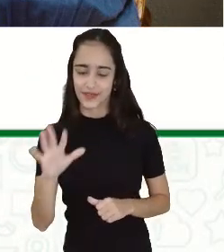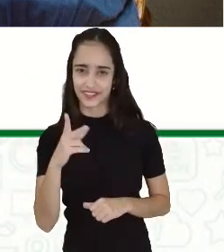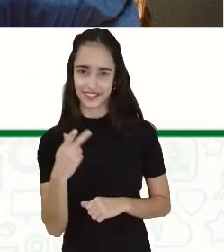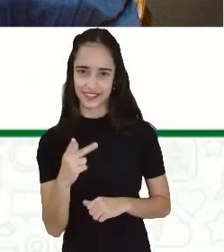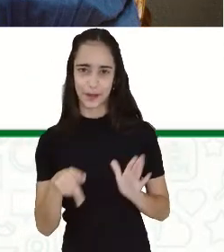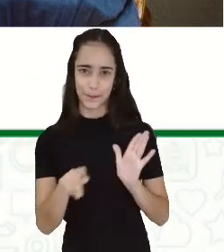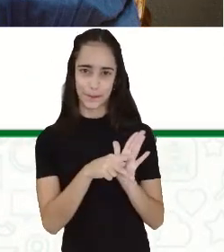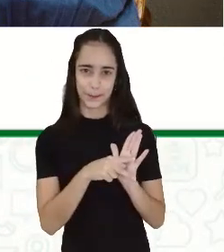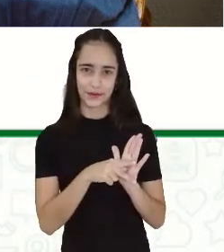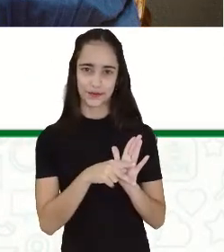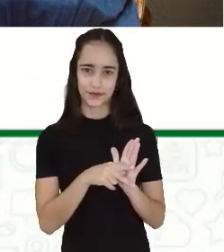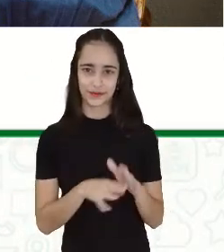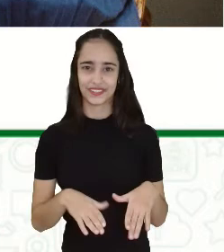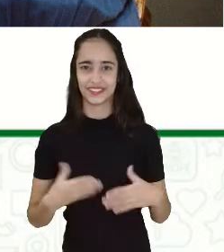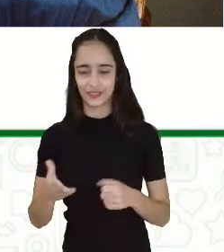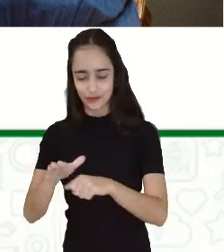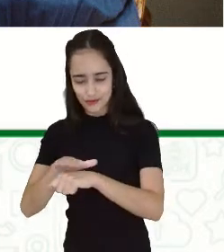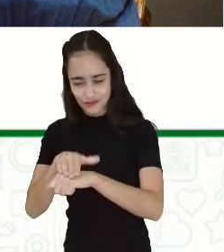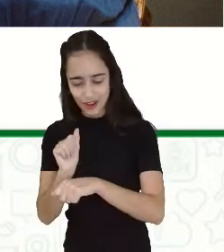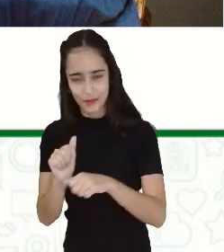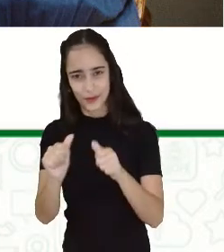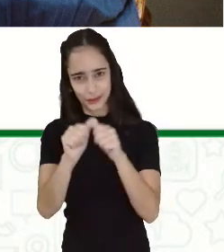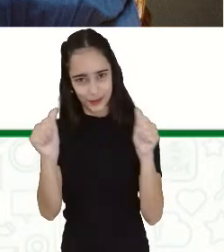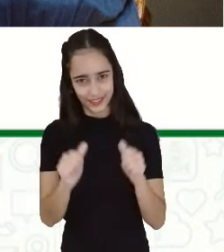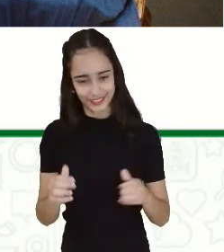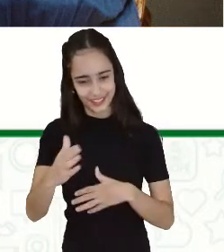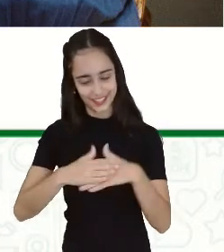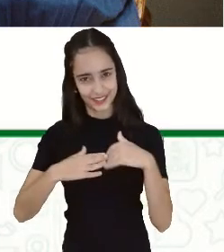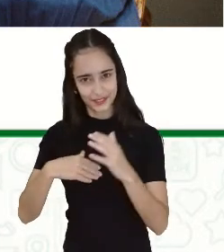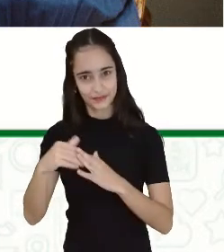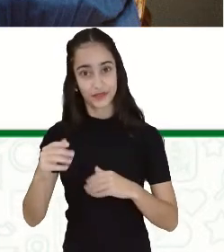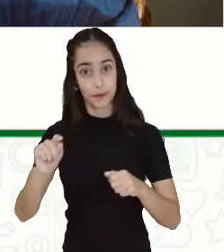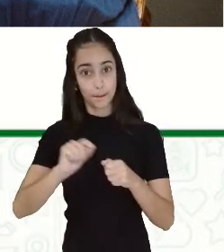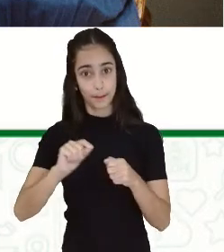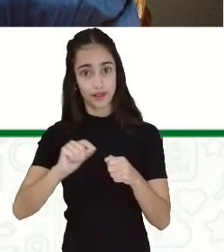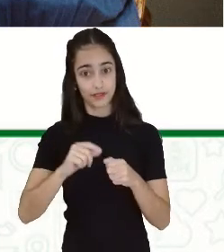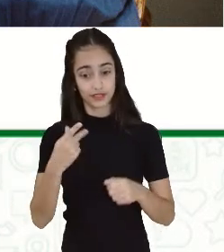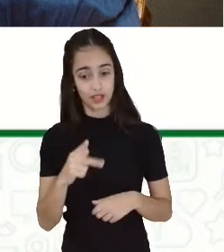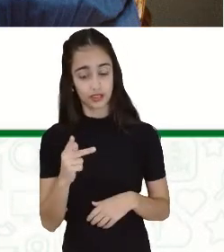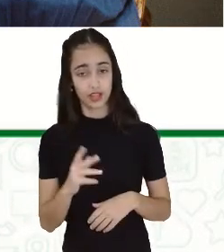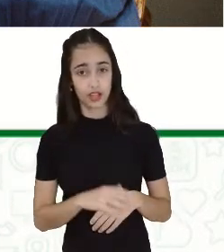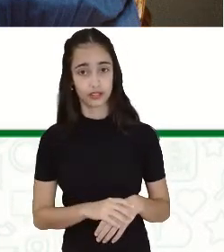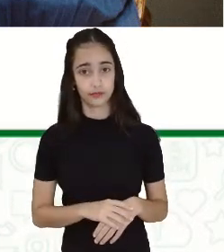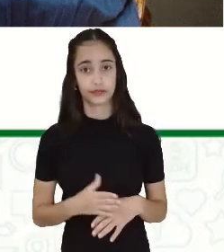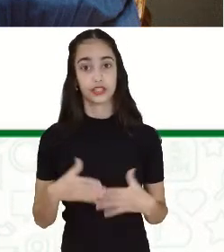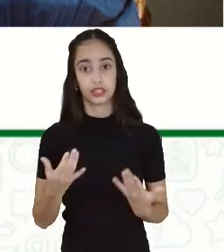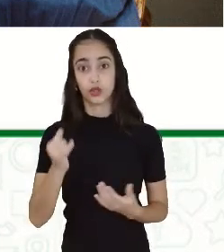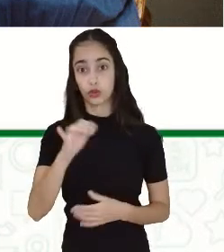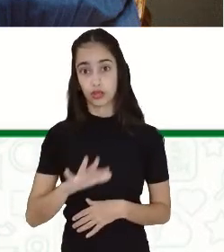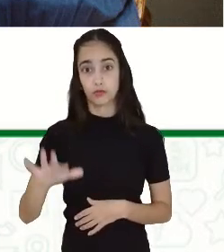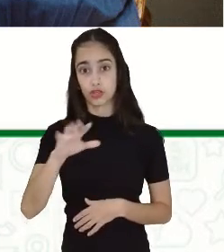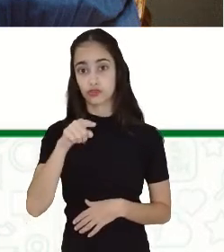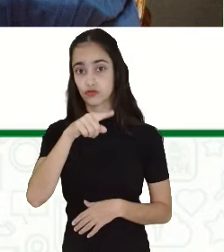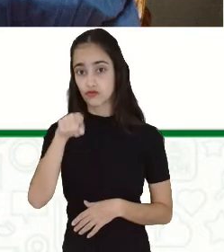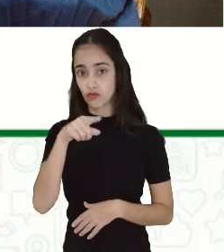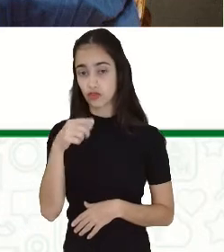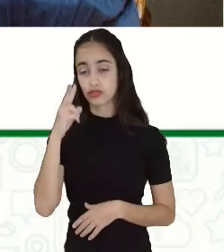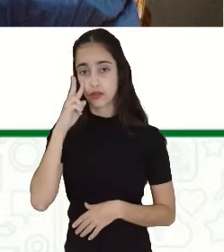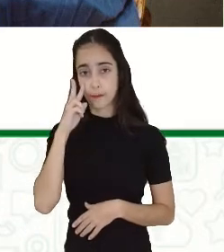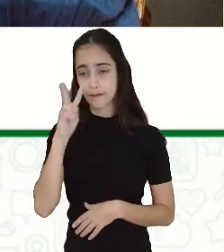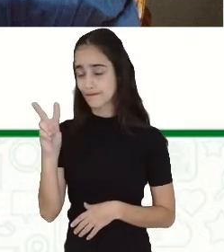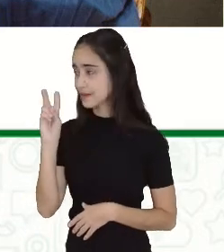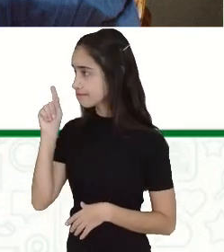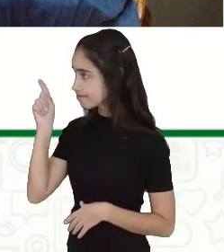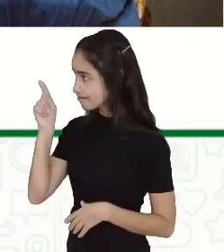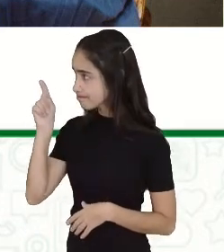para fazer E aí vocês estão vendo na imagem ela sentada pousando para o artista né os